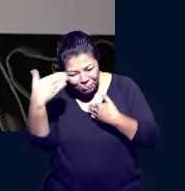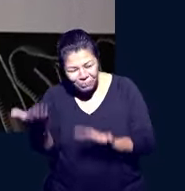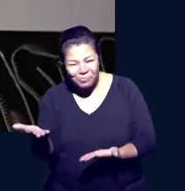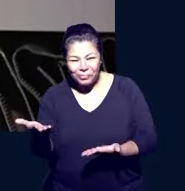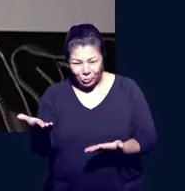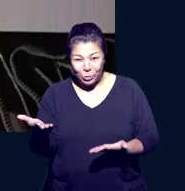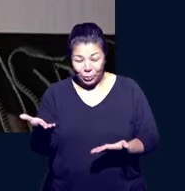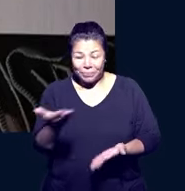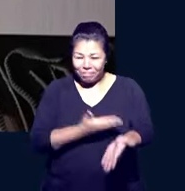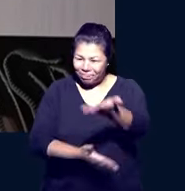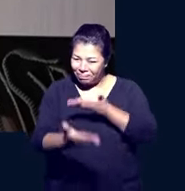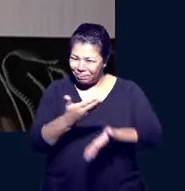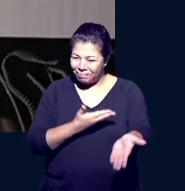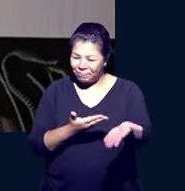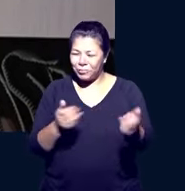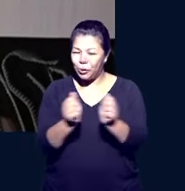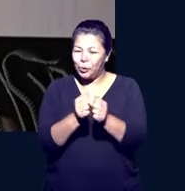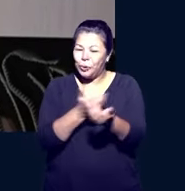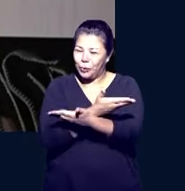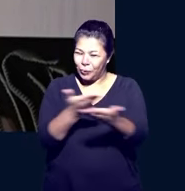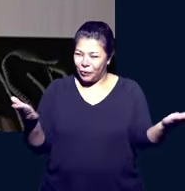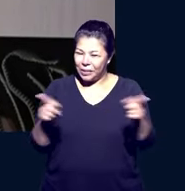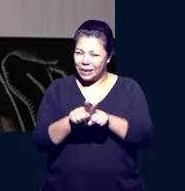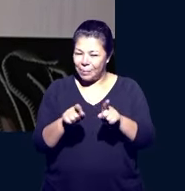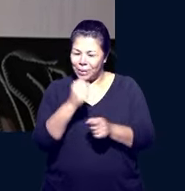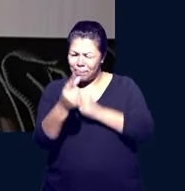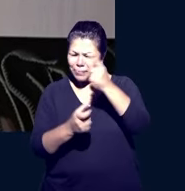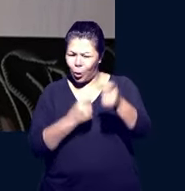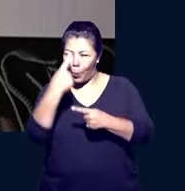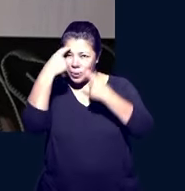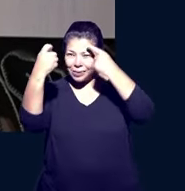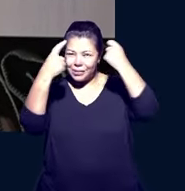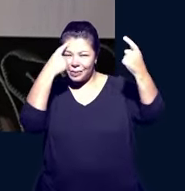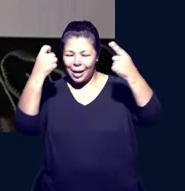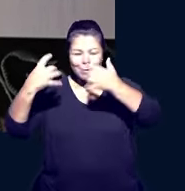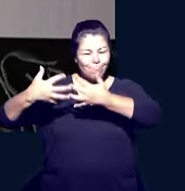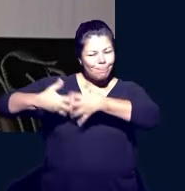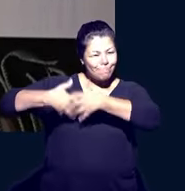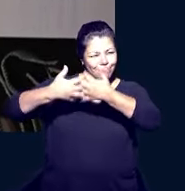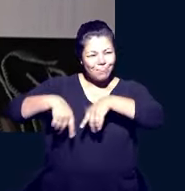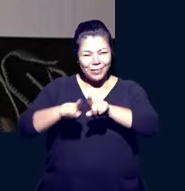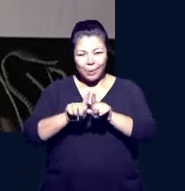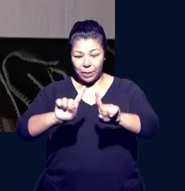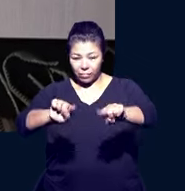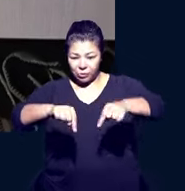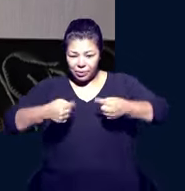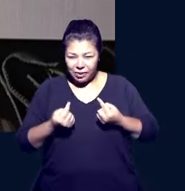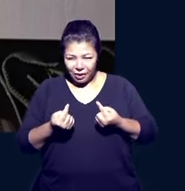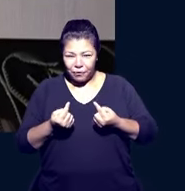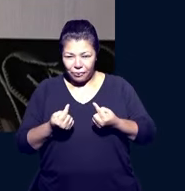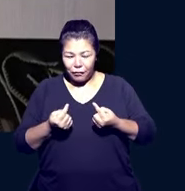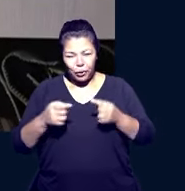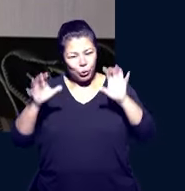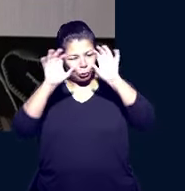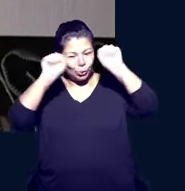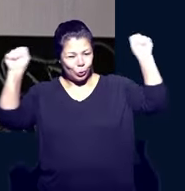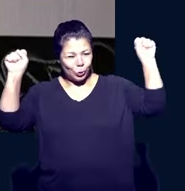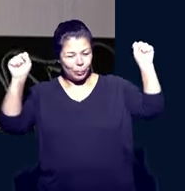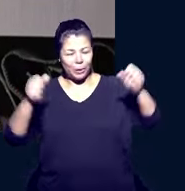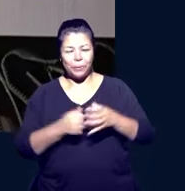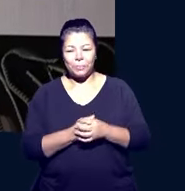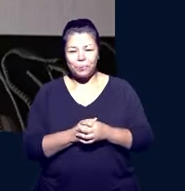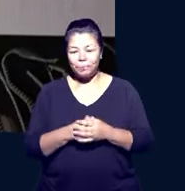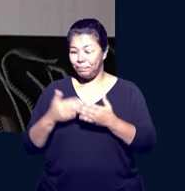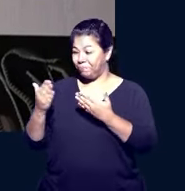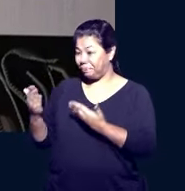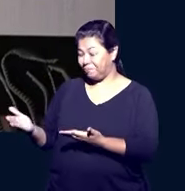compartilhar algumas ideias e algumas reflexões sobre os desafios do supremo eu embora o André